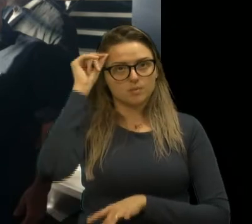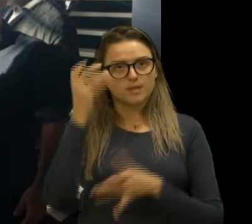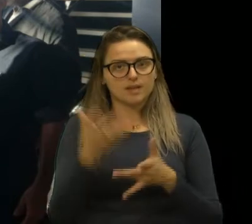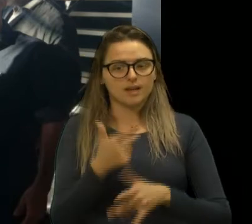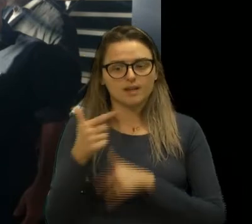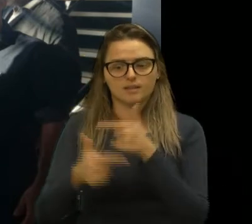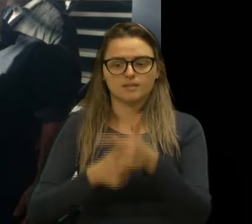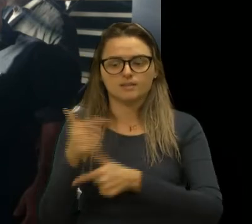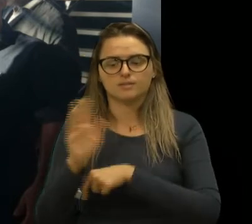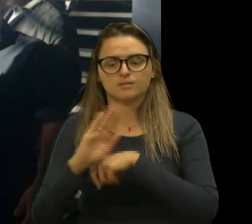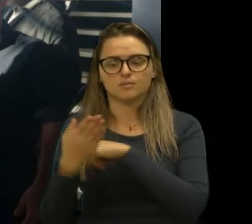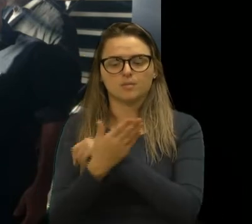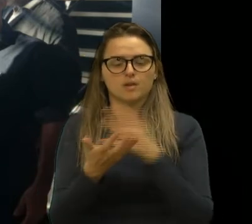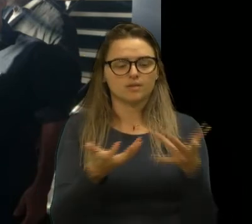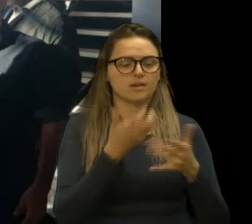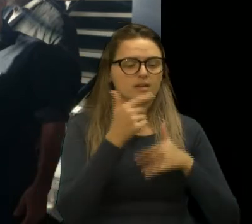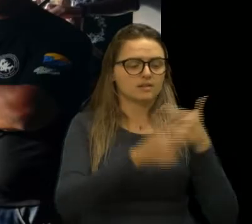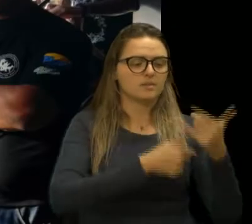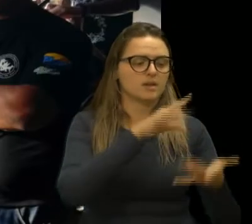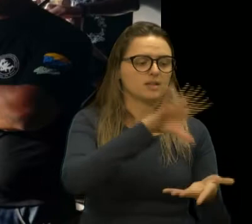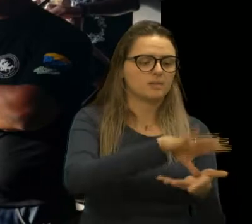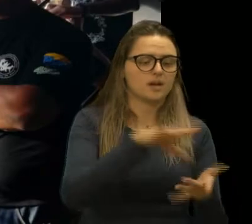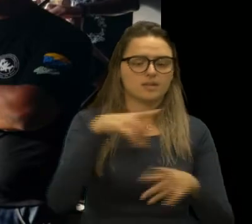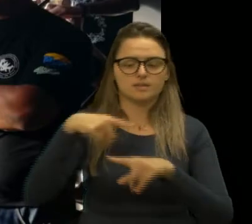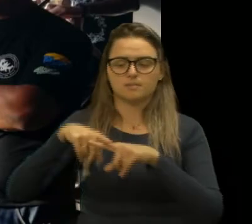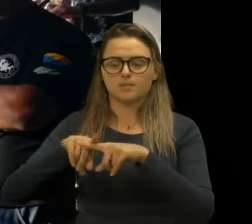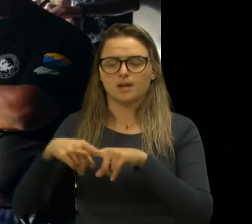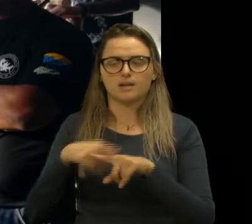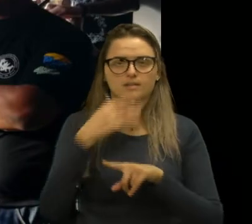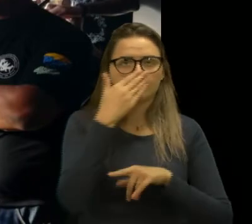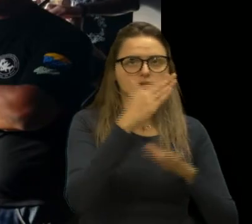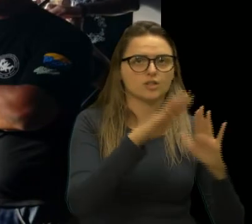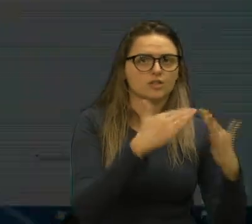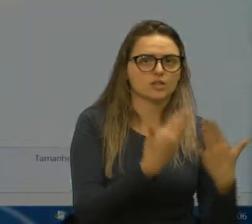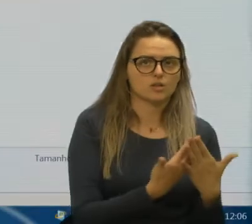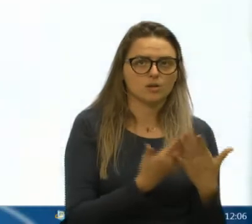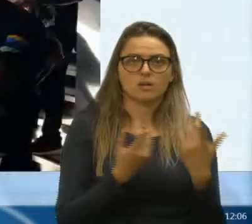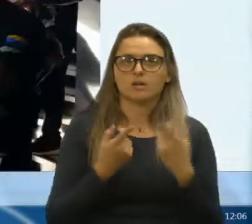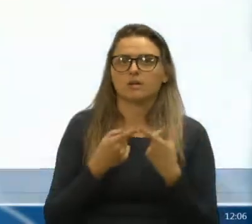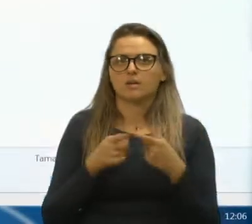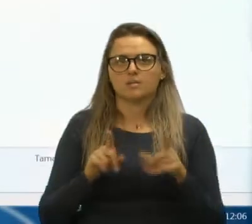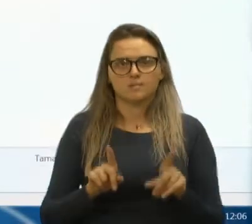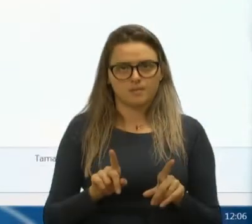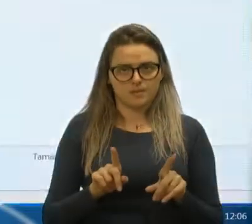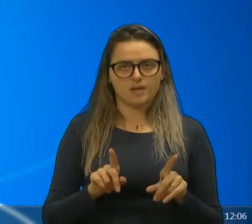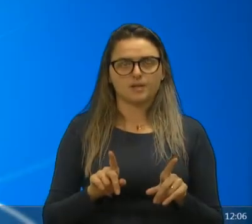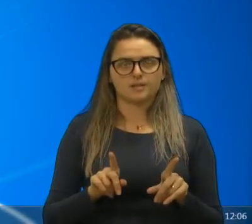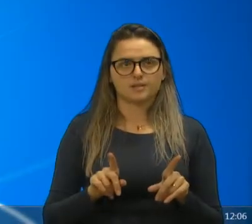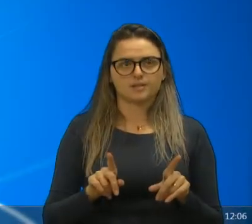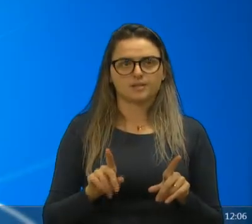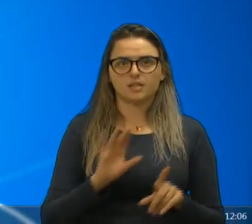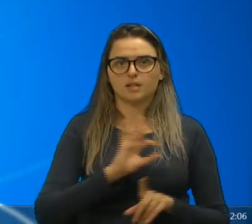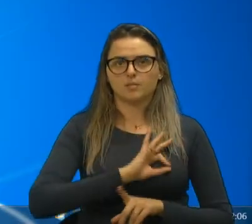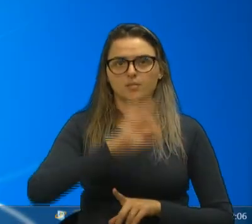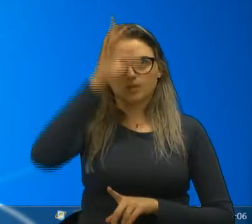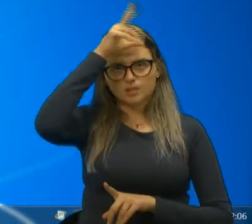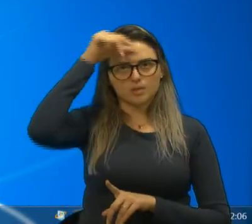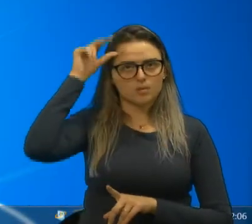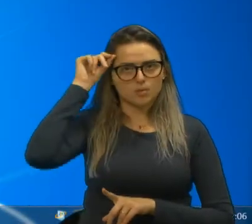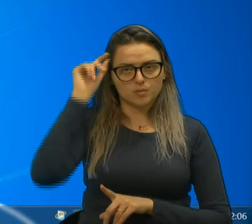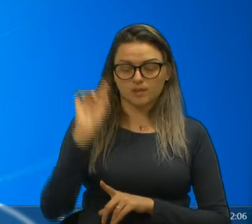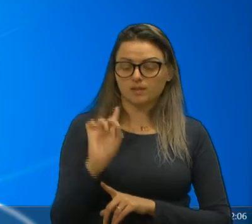praças e parques na em frente às nossas escolas porém a guarda está sendo apreciada